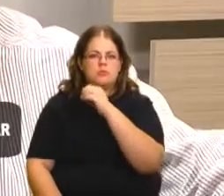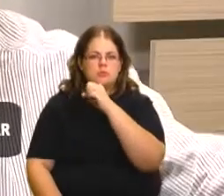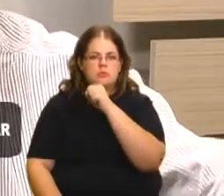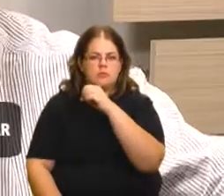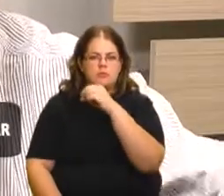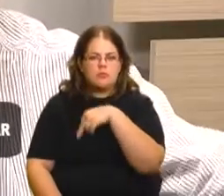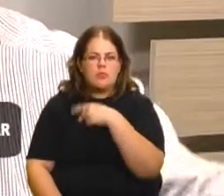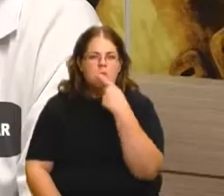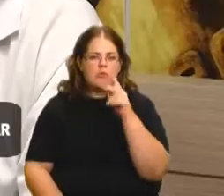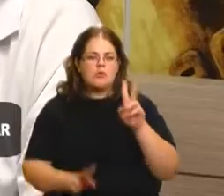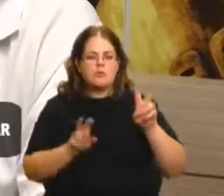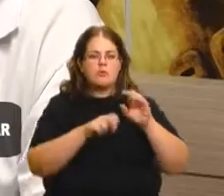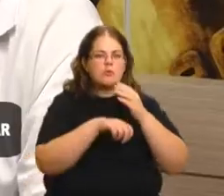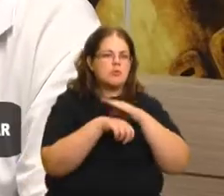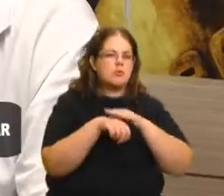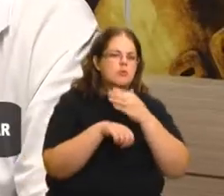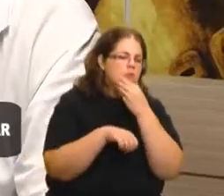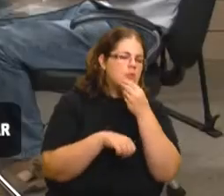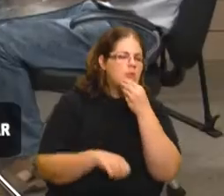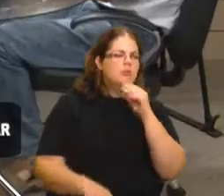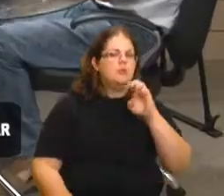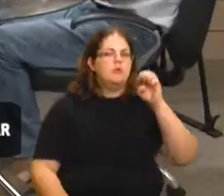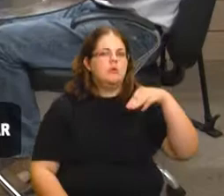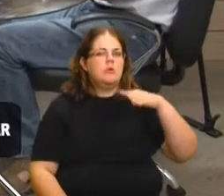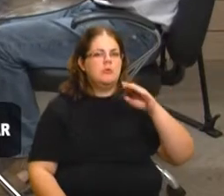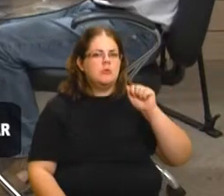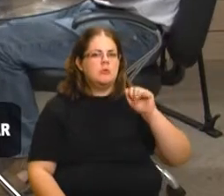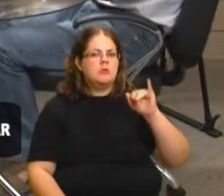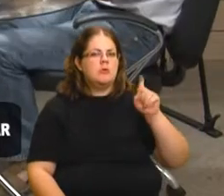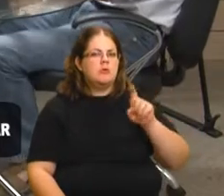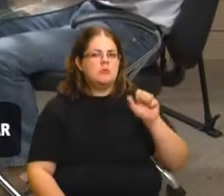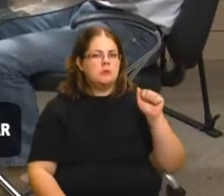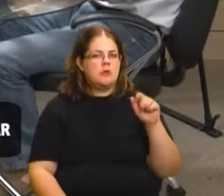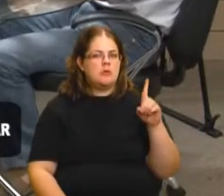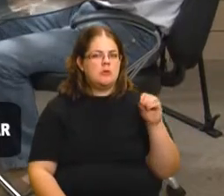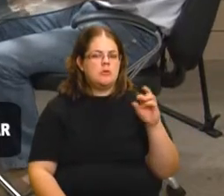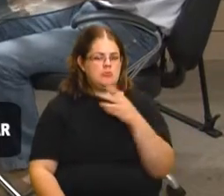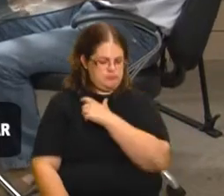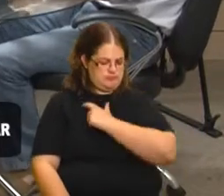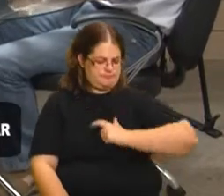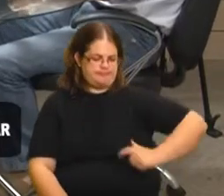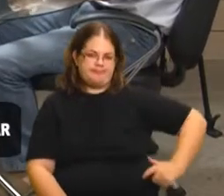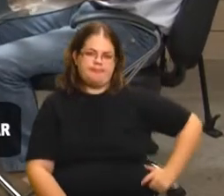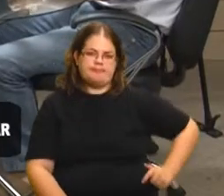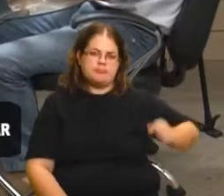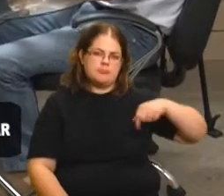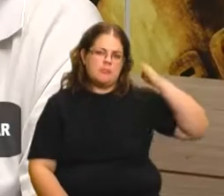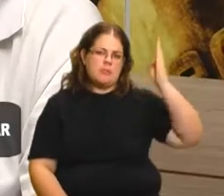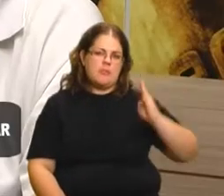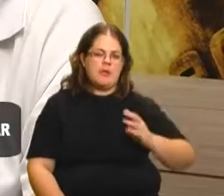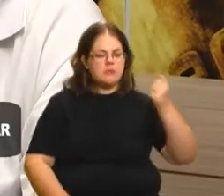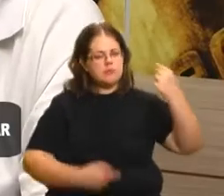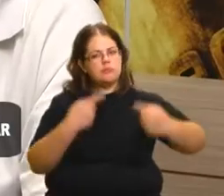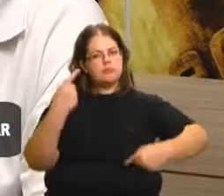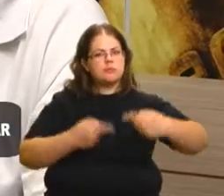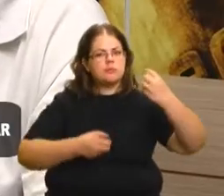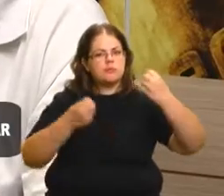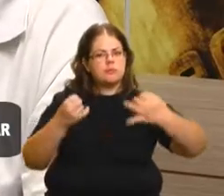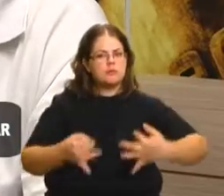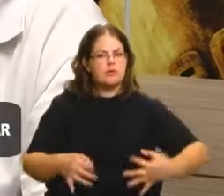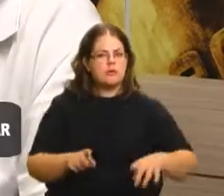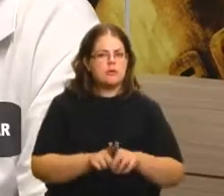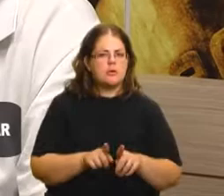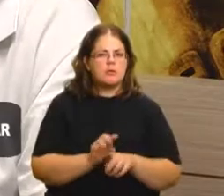como é que tinha que ser o golpe. Exato, e embaixador brasileiro. Gravação deles, direto falando, né? Embaixador, com o